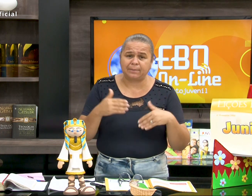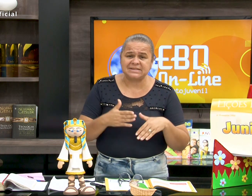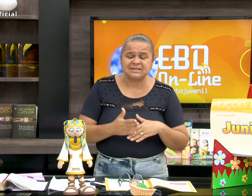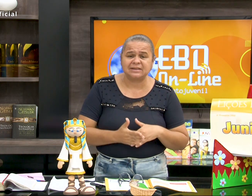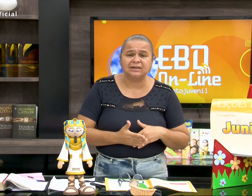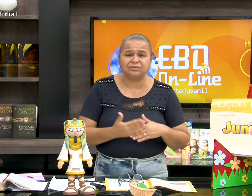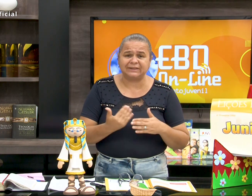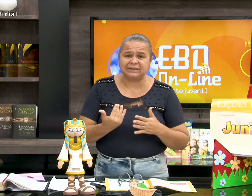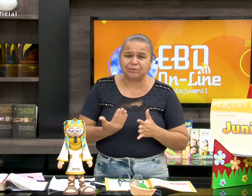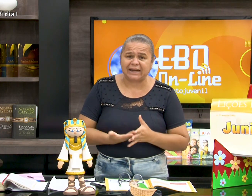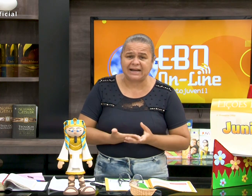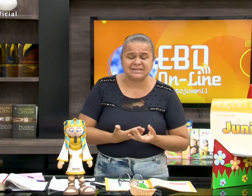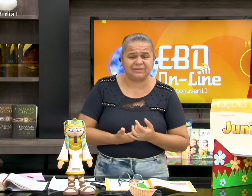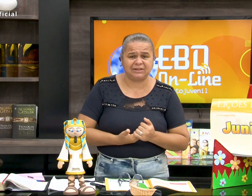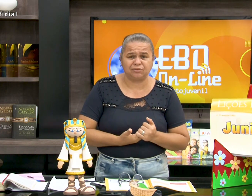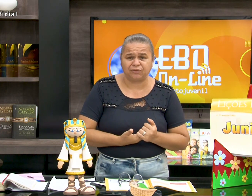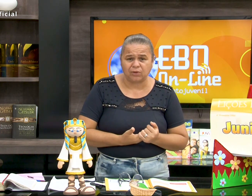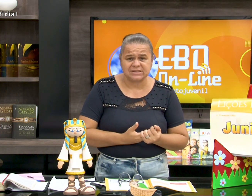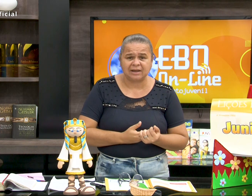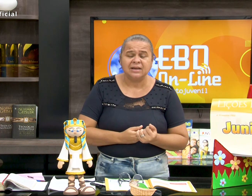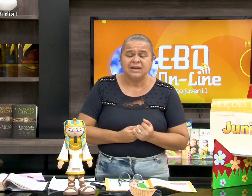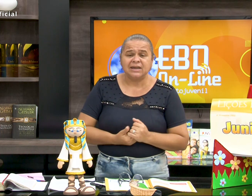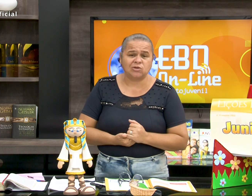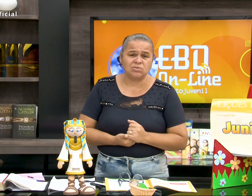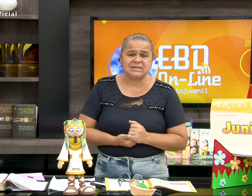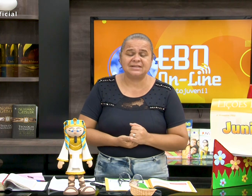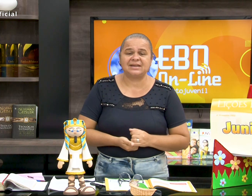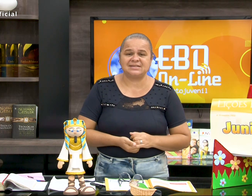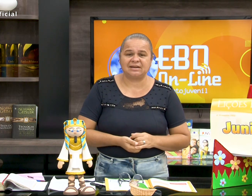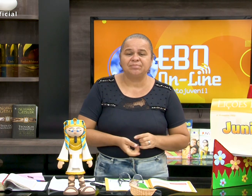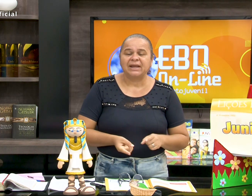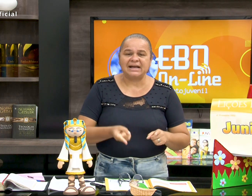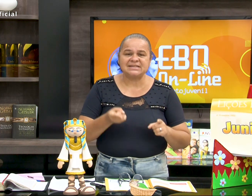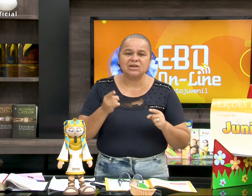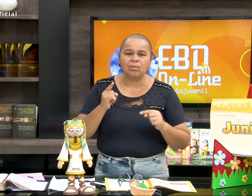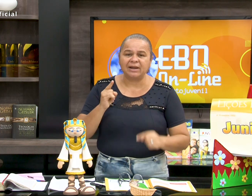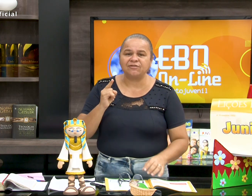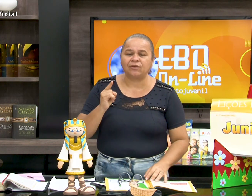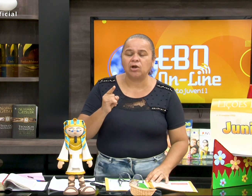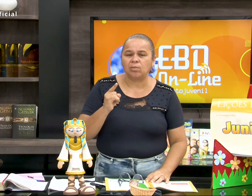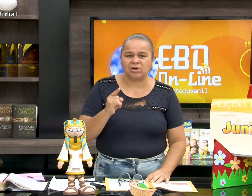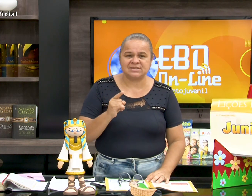vai capacitando, vai dando graça, vai dando força. E com certeza,